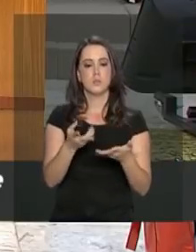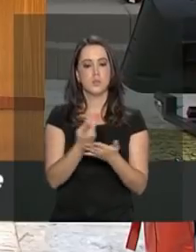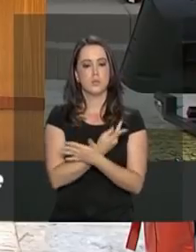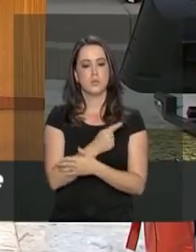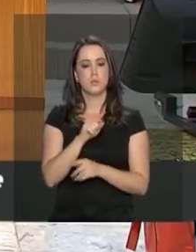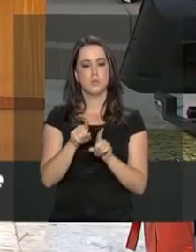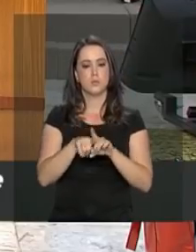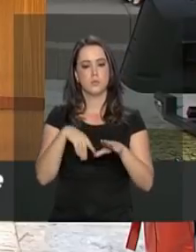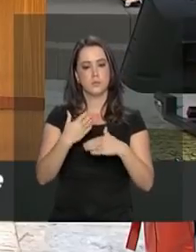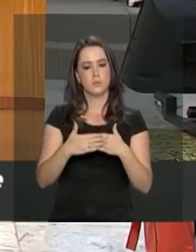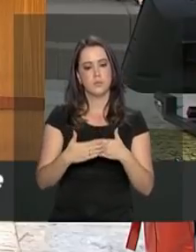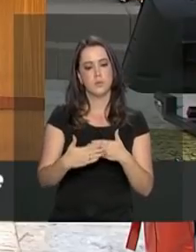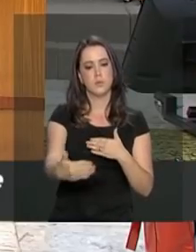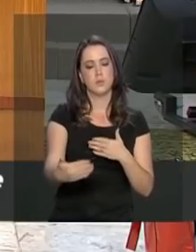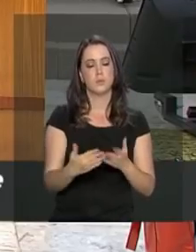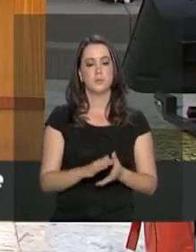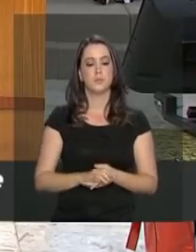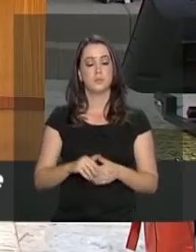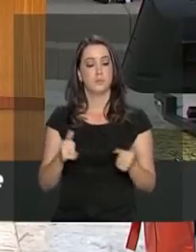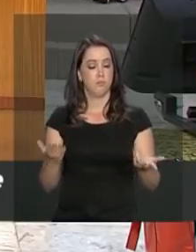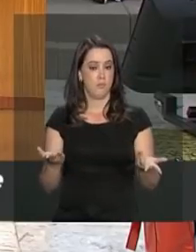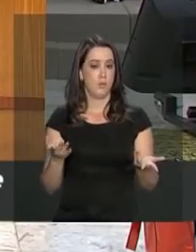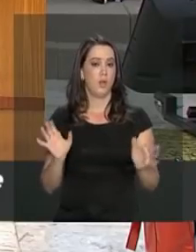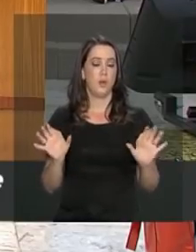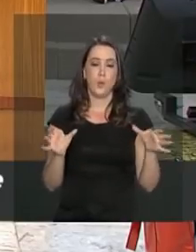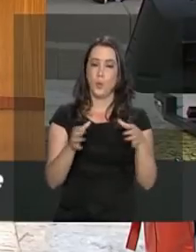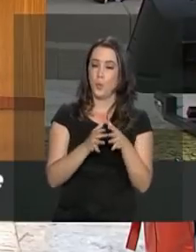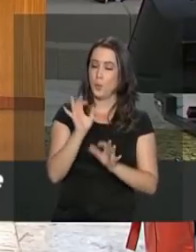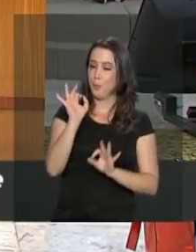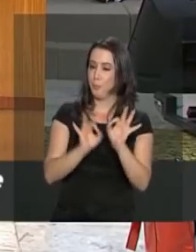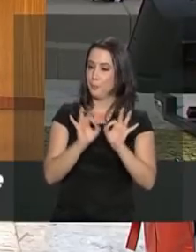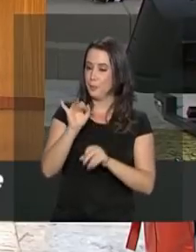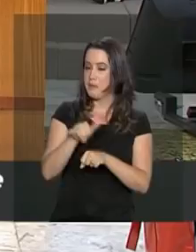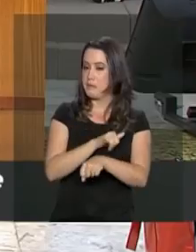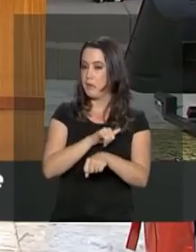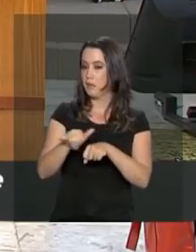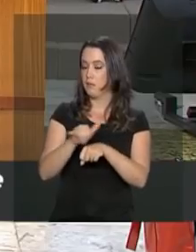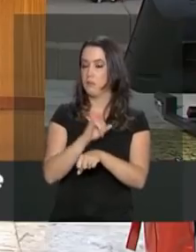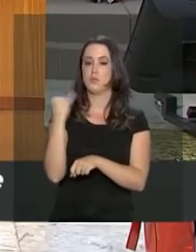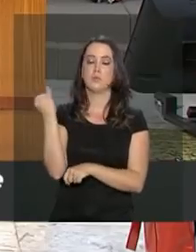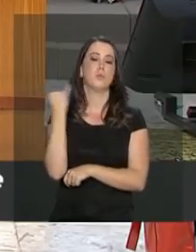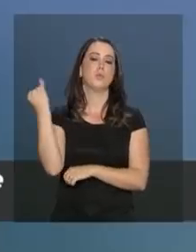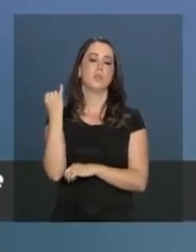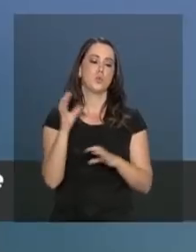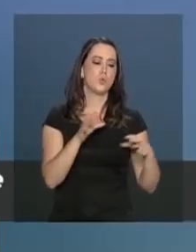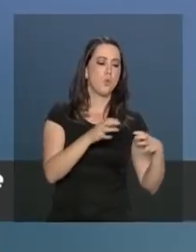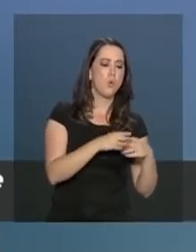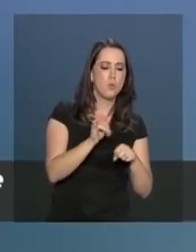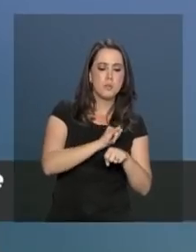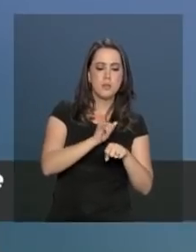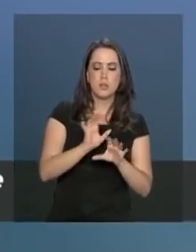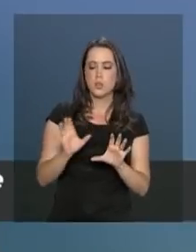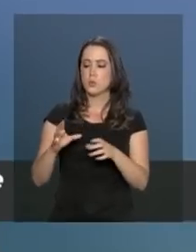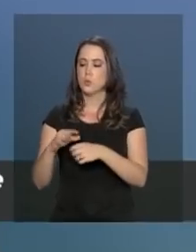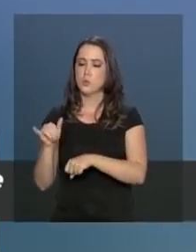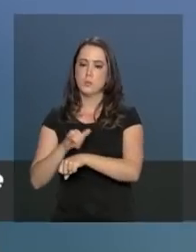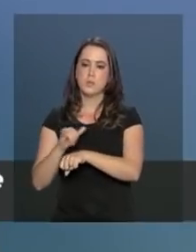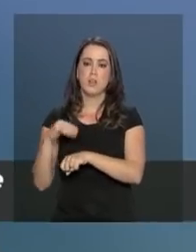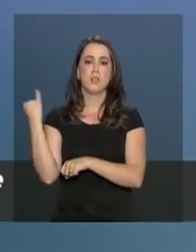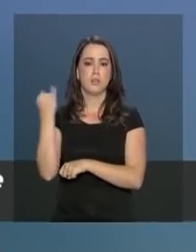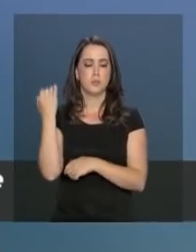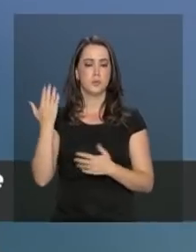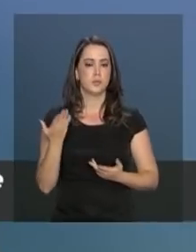ao longo do tempo e são os setores estratégicos para o país confiamos quando eu ouço o